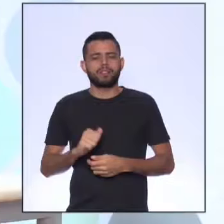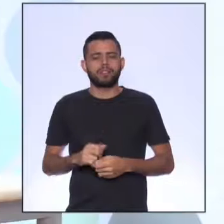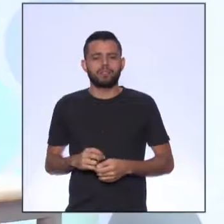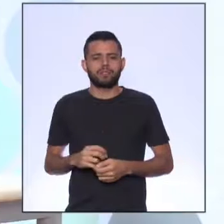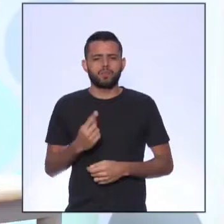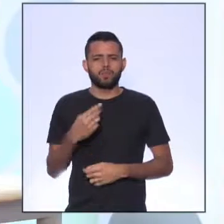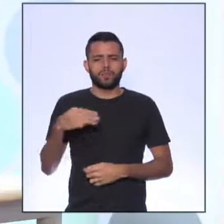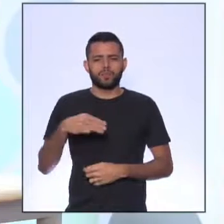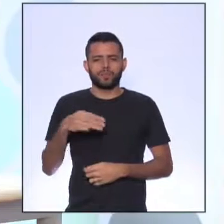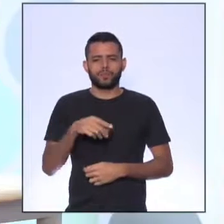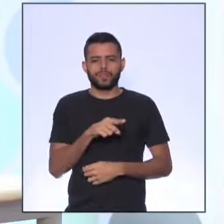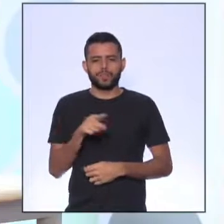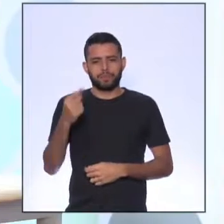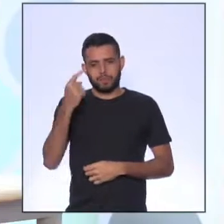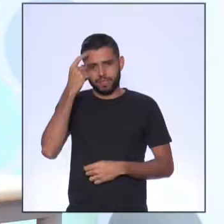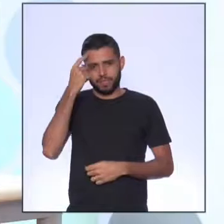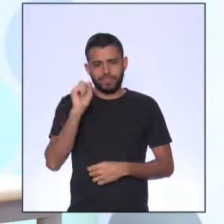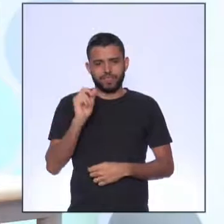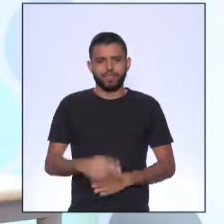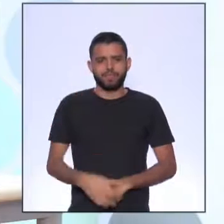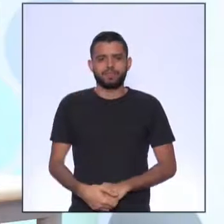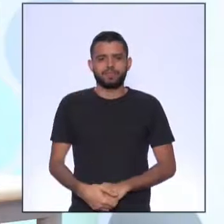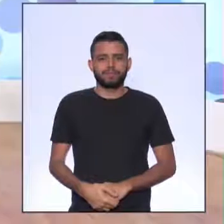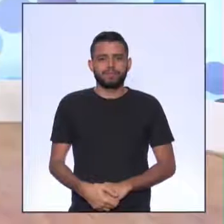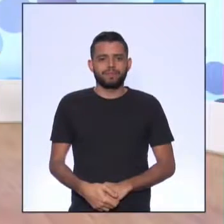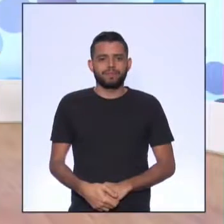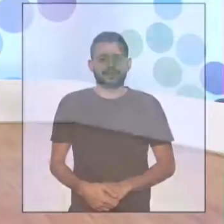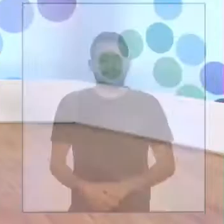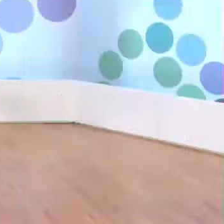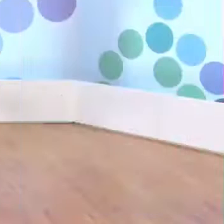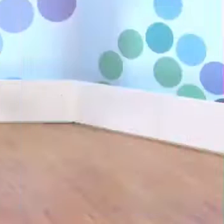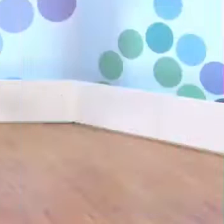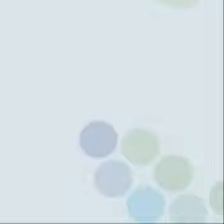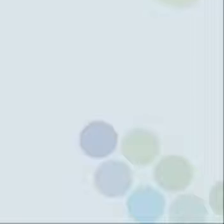Um minutinho só para vocês pensarem, ok?